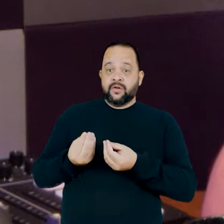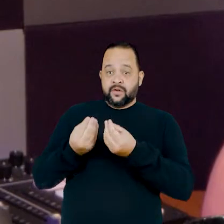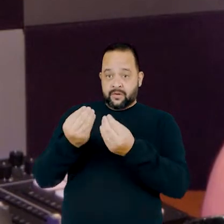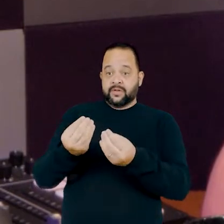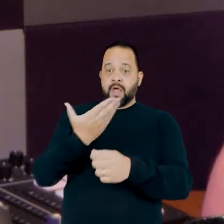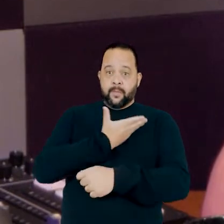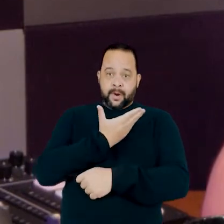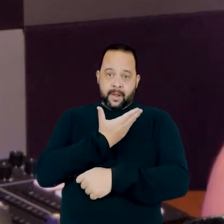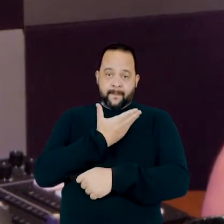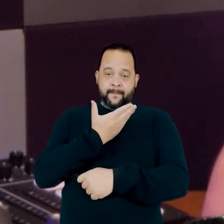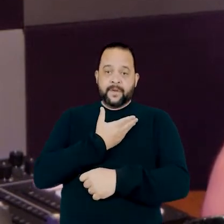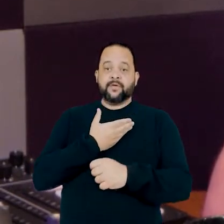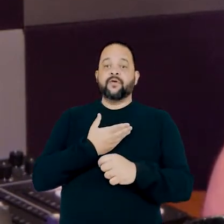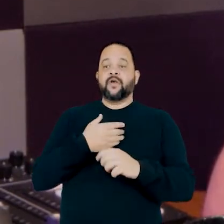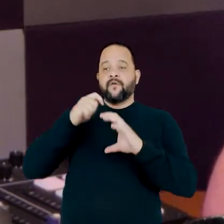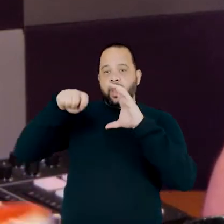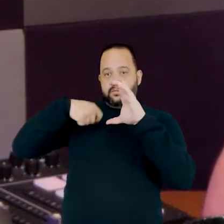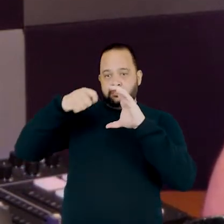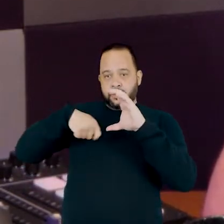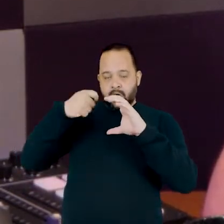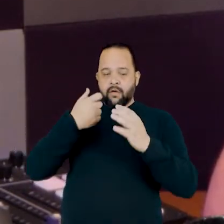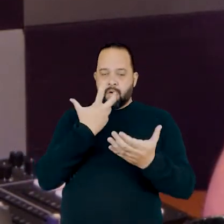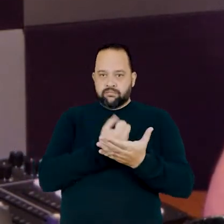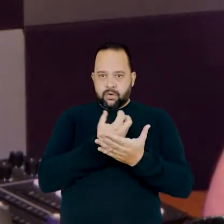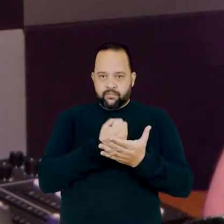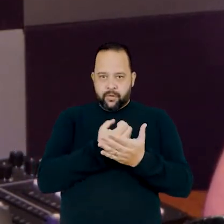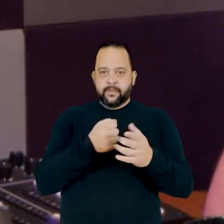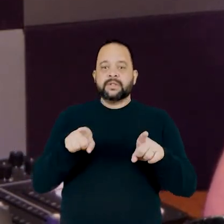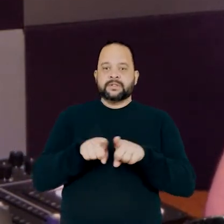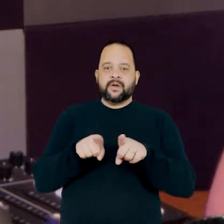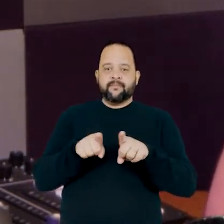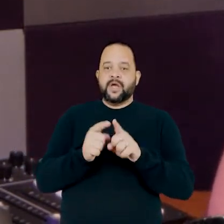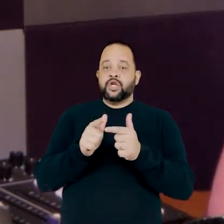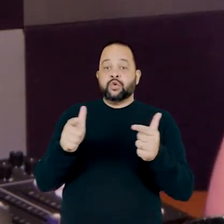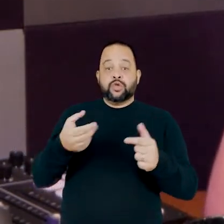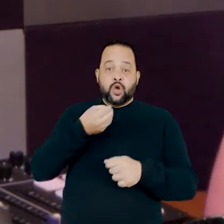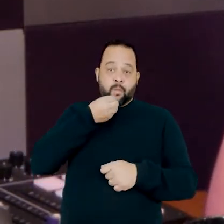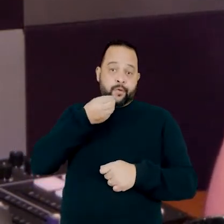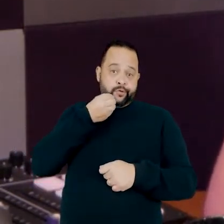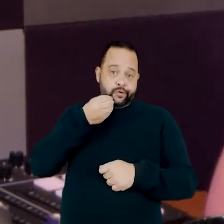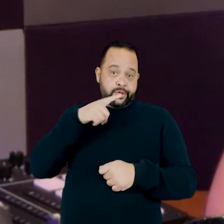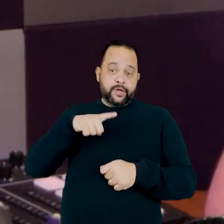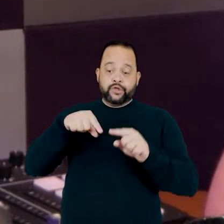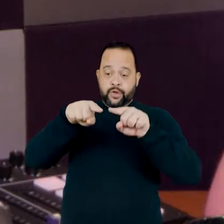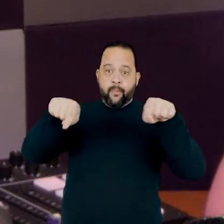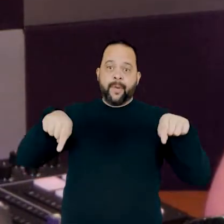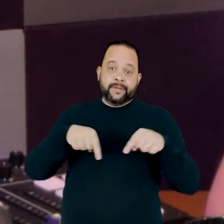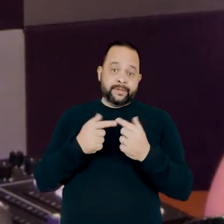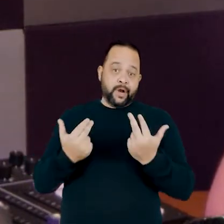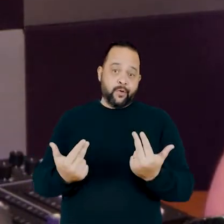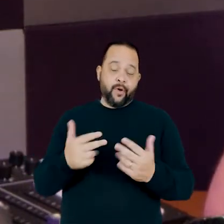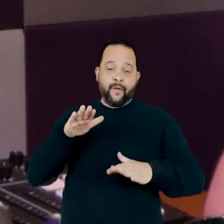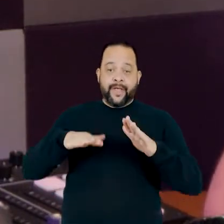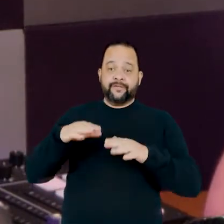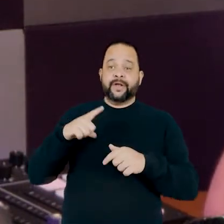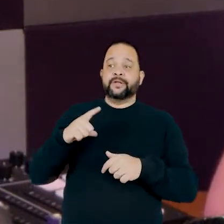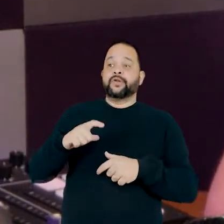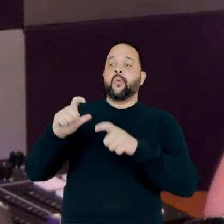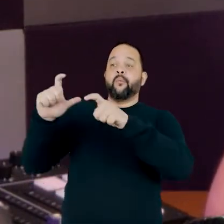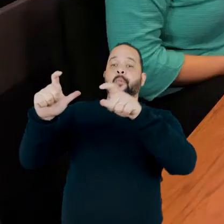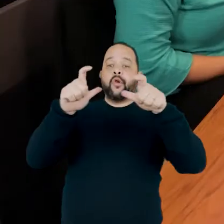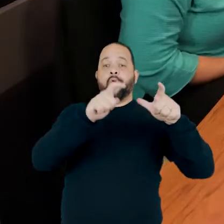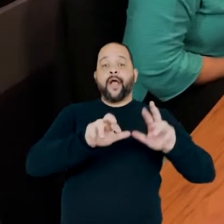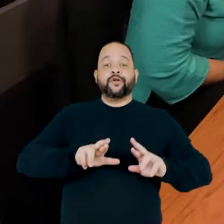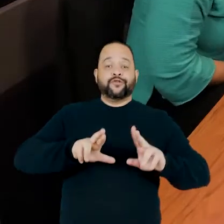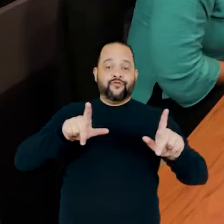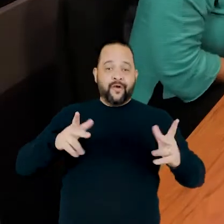muitos amigos que gravam, fazem produção. Não tem oportunidade de ter um estúdio como a gente. Às vezes, tá cada um no lugar do país e tal, né? Grava à